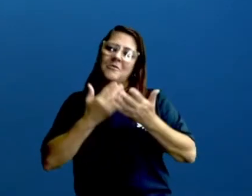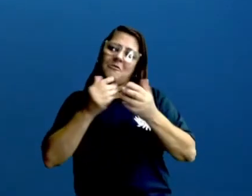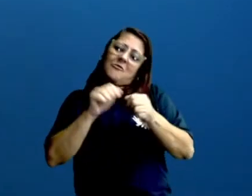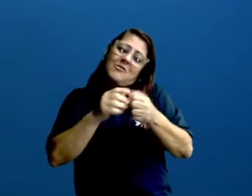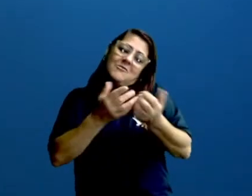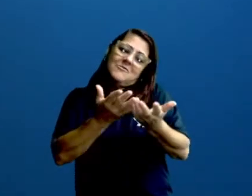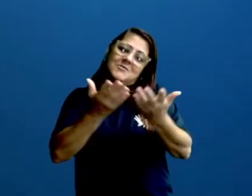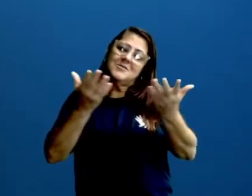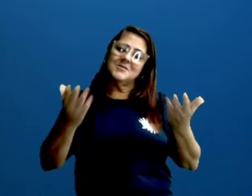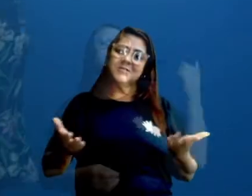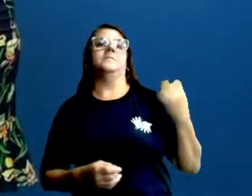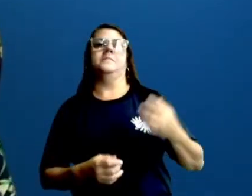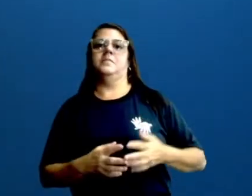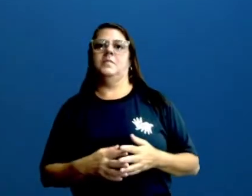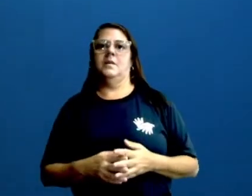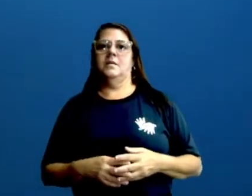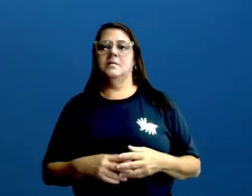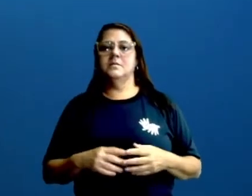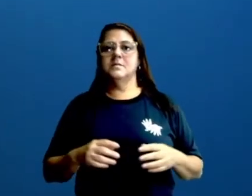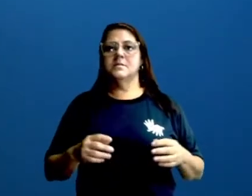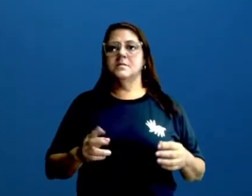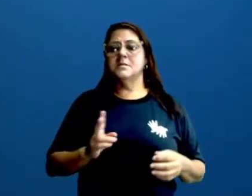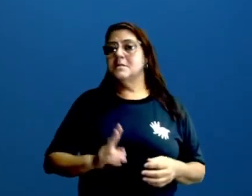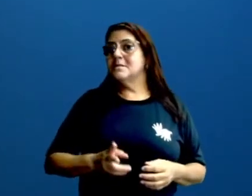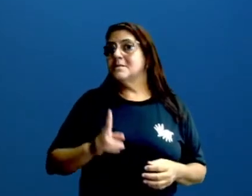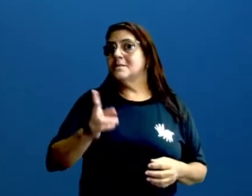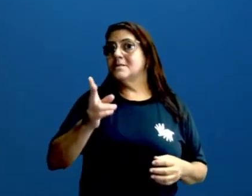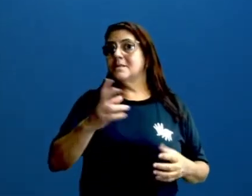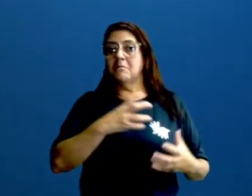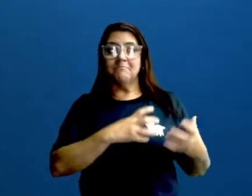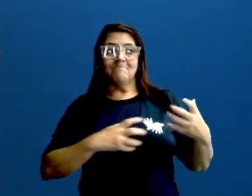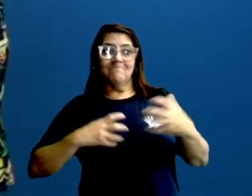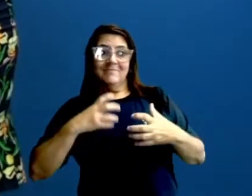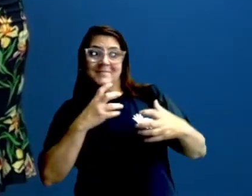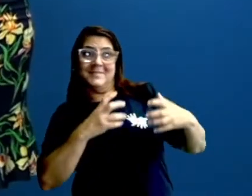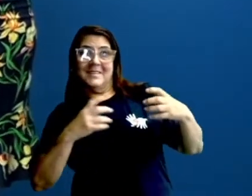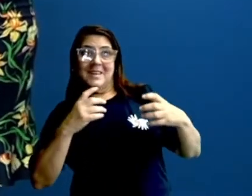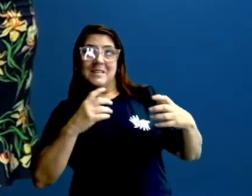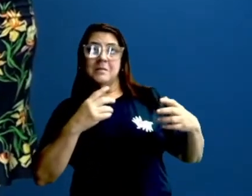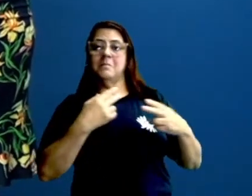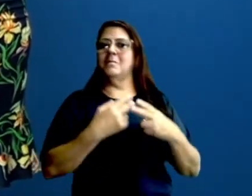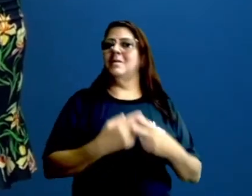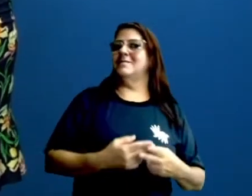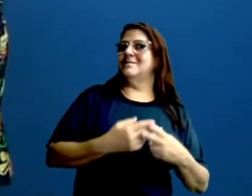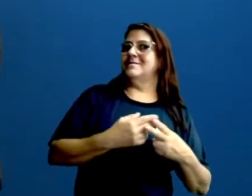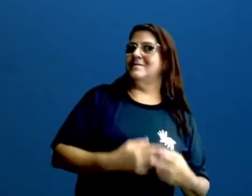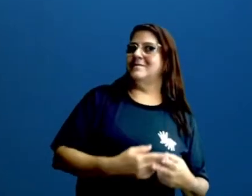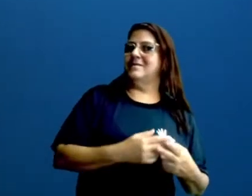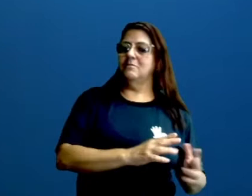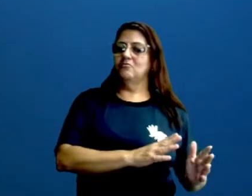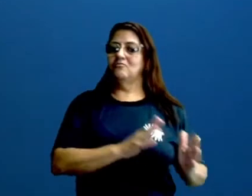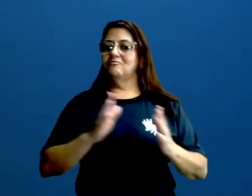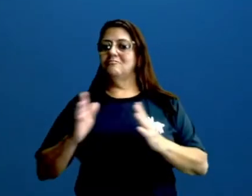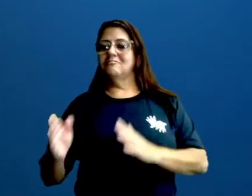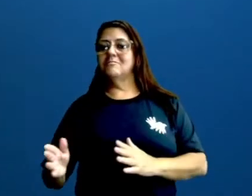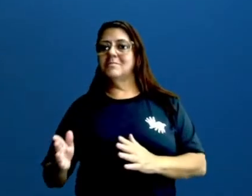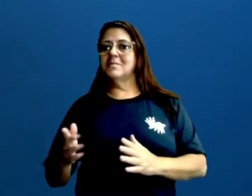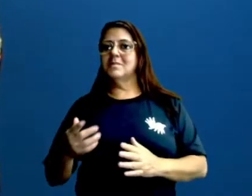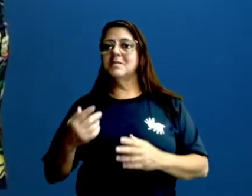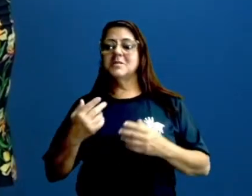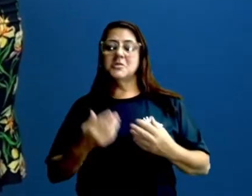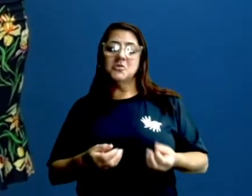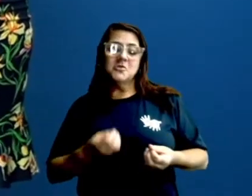você realizador. Seja sempre inquieto e vez por outra paciente. Parece contraditório, soa